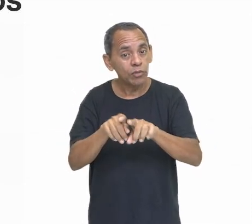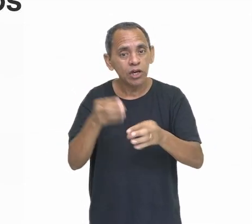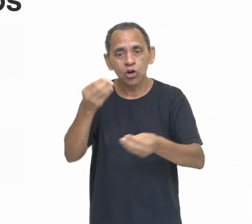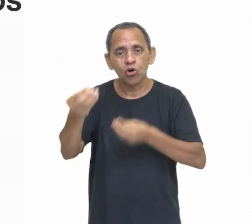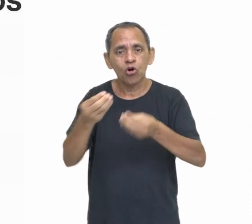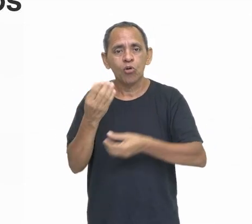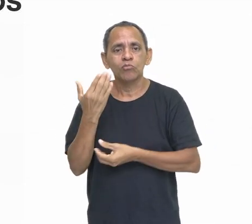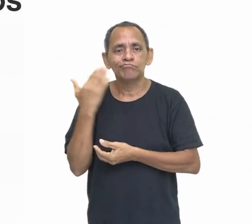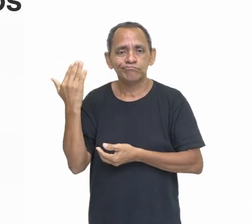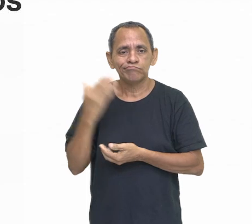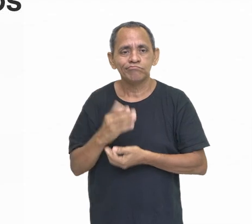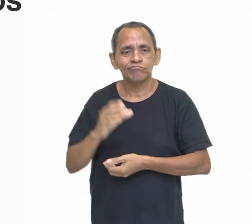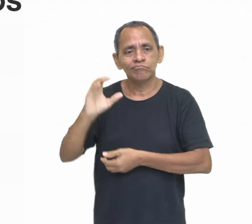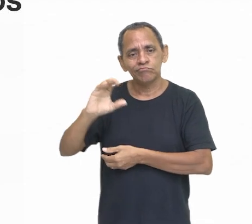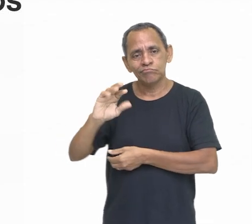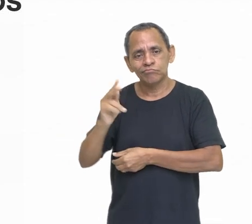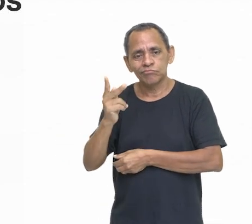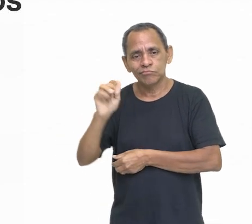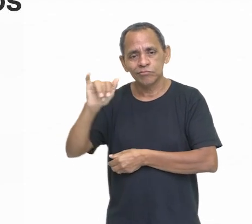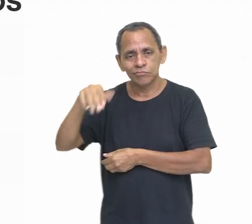as chinampas, que